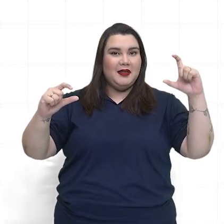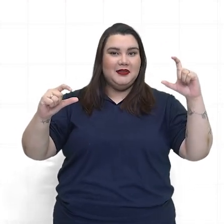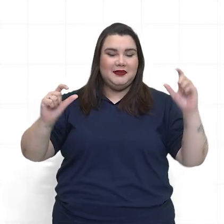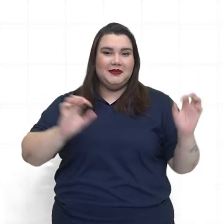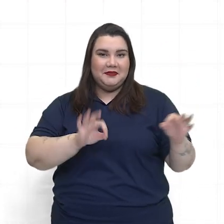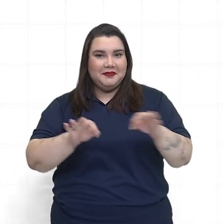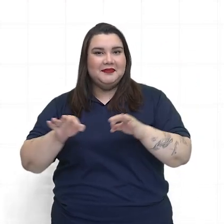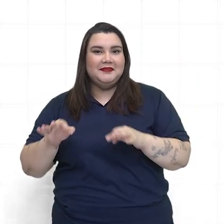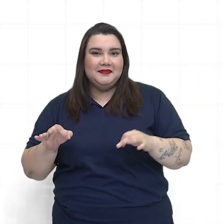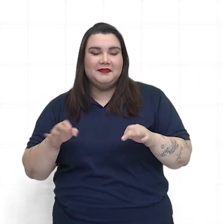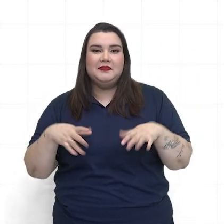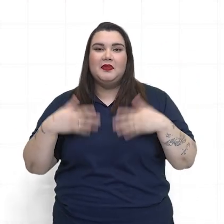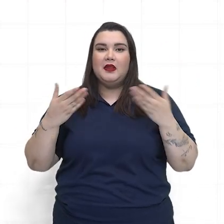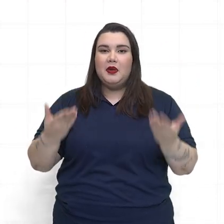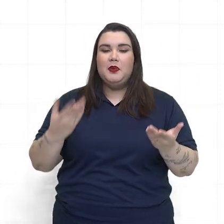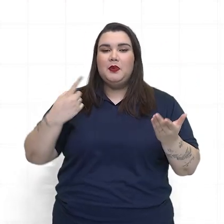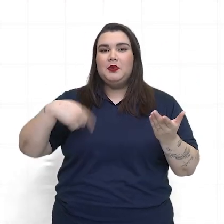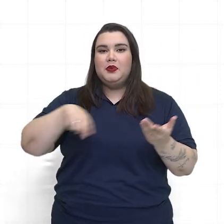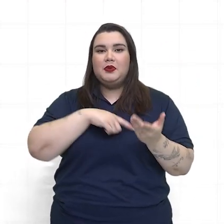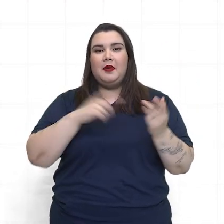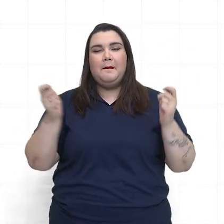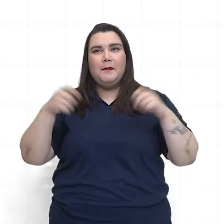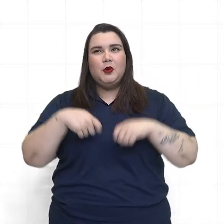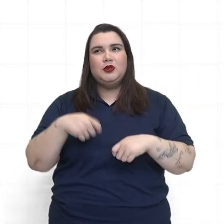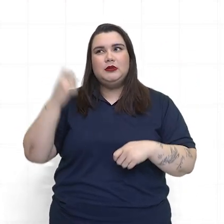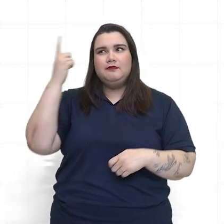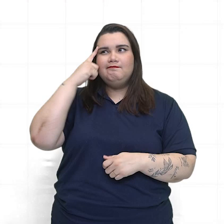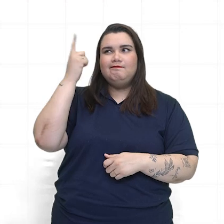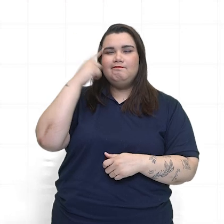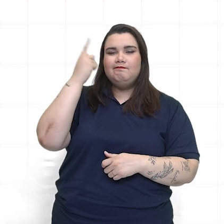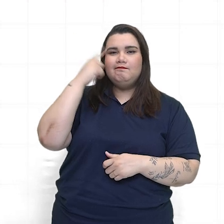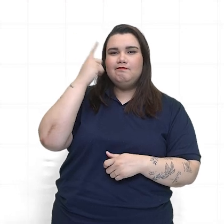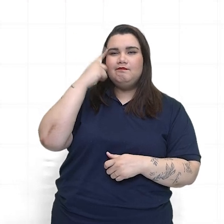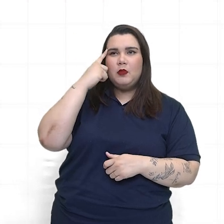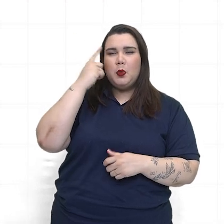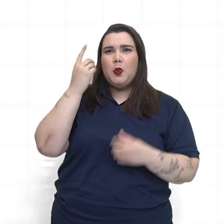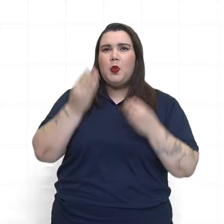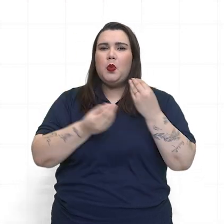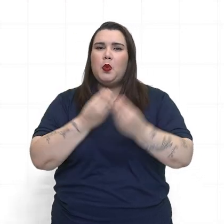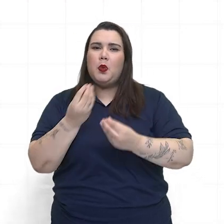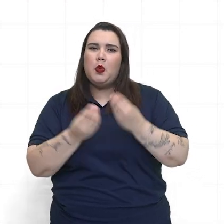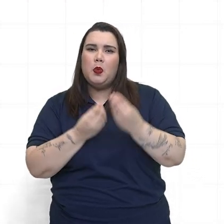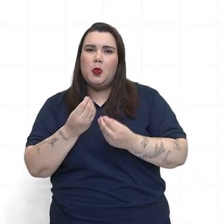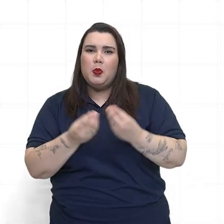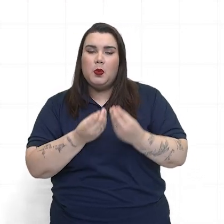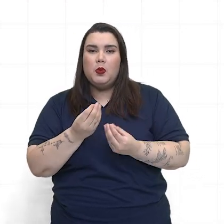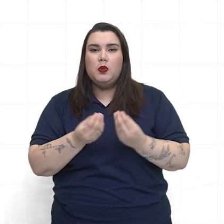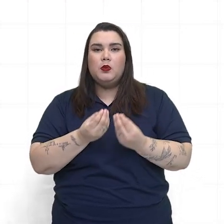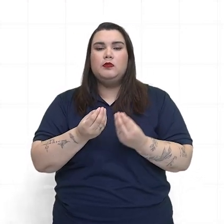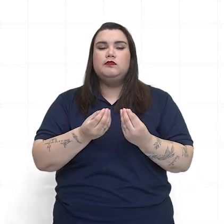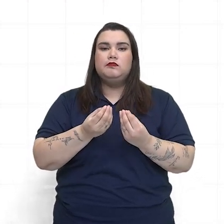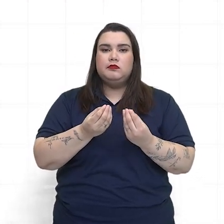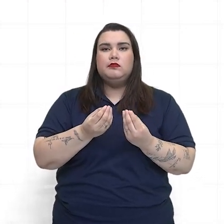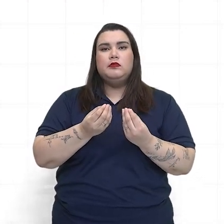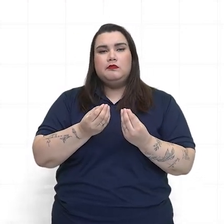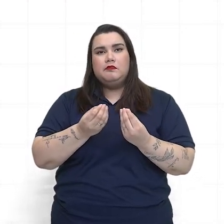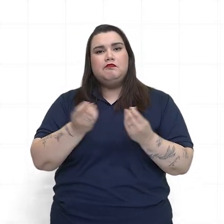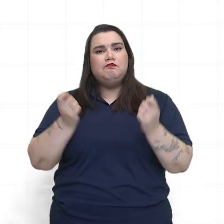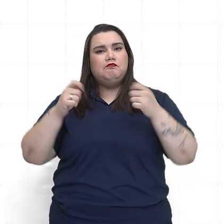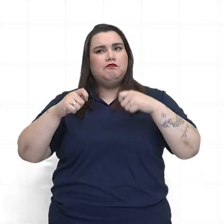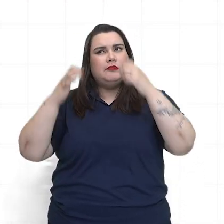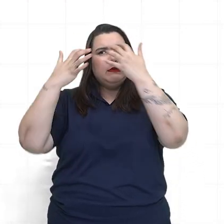Beleza? Então, a gente pode ter uma ideia de forma, inclusive, até que